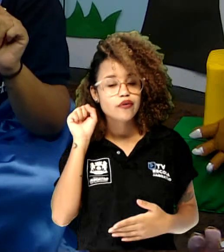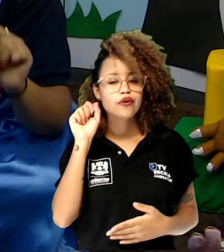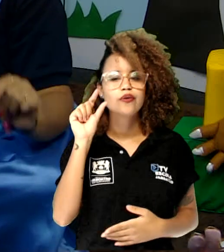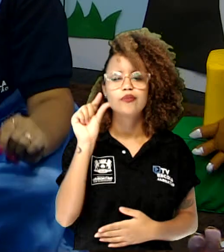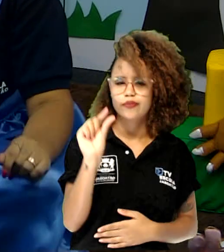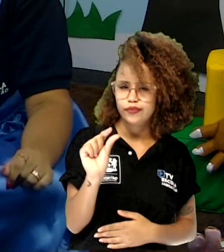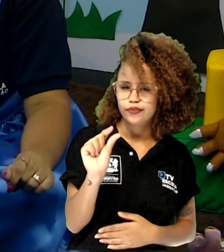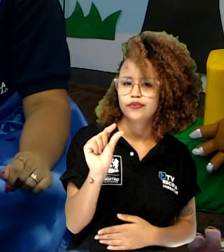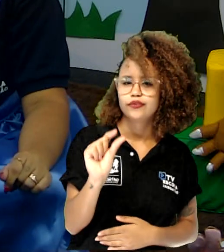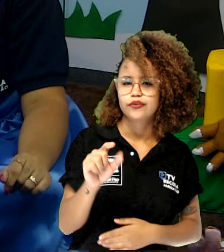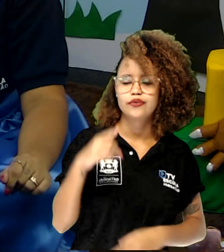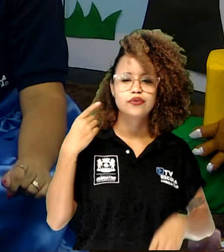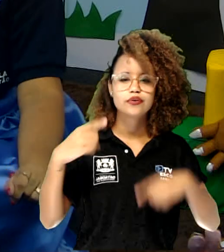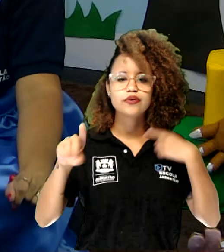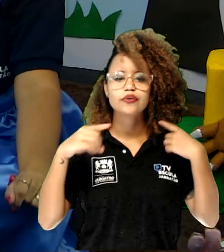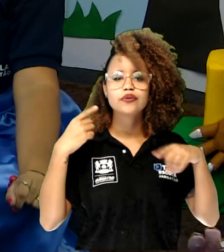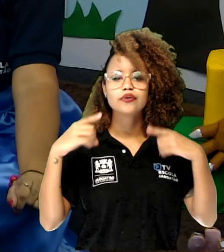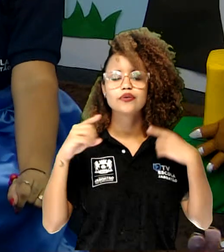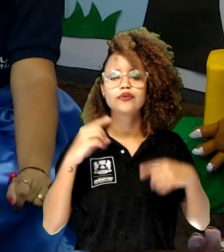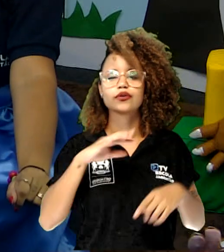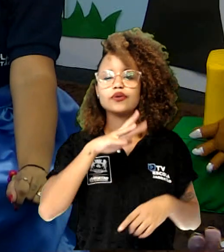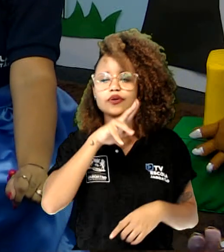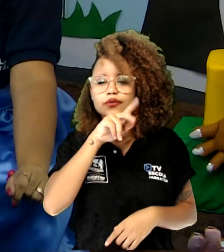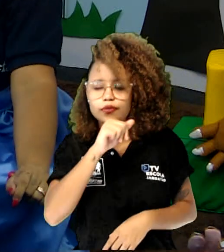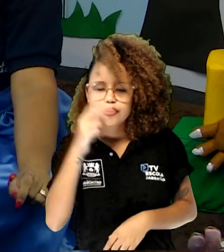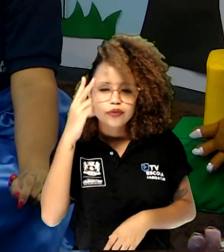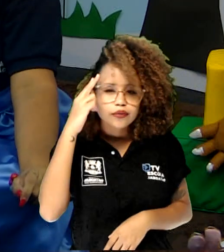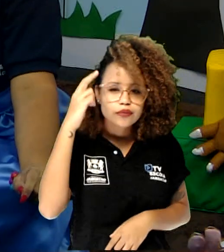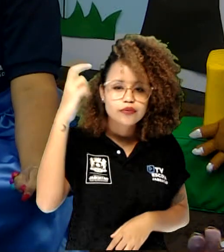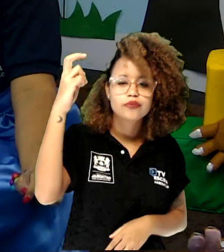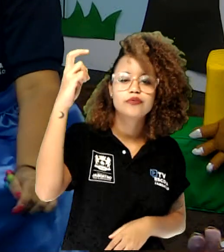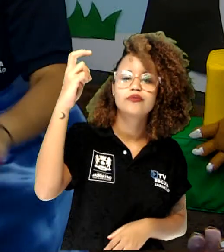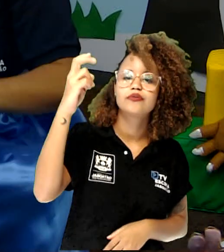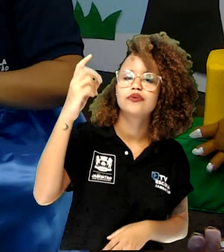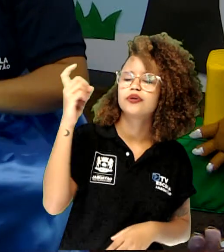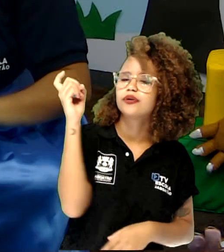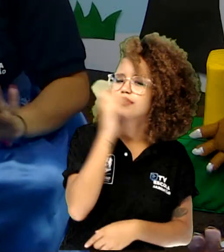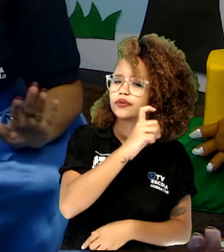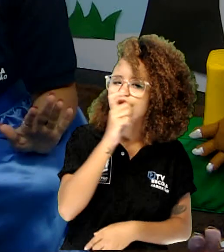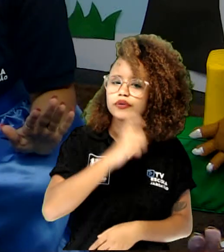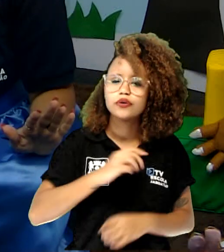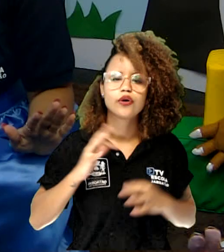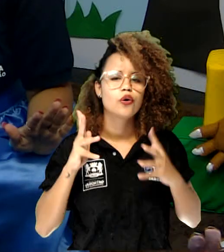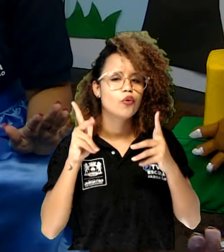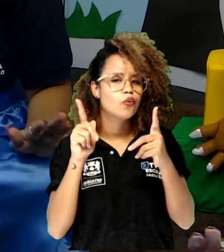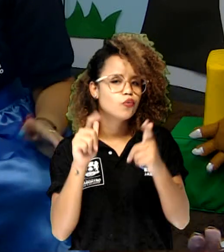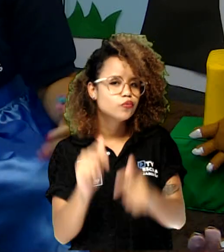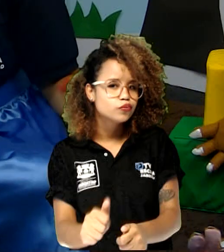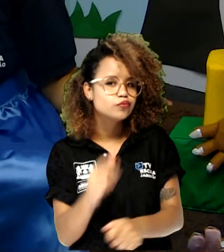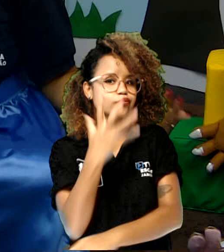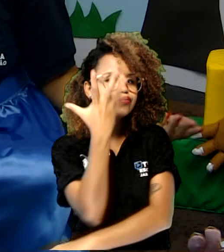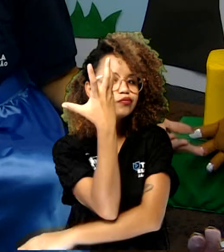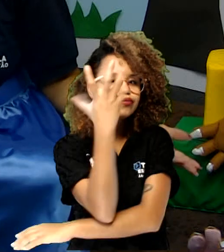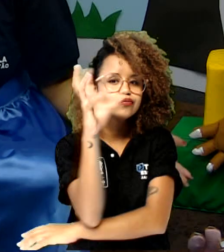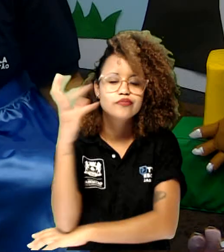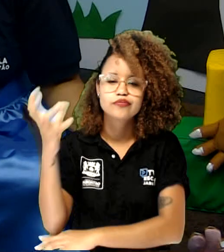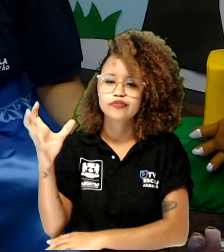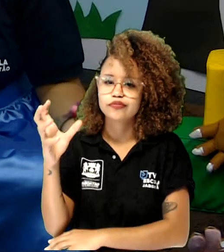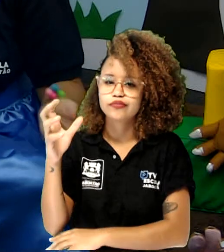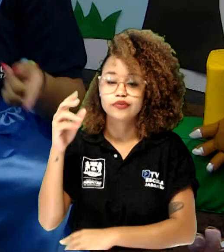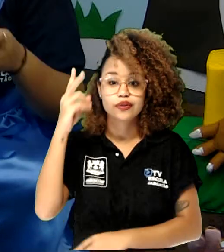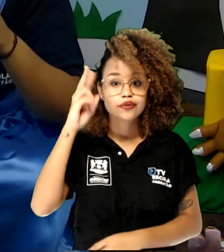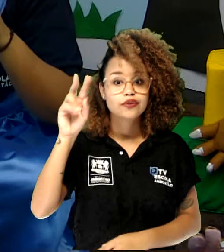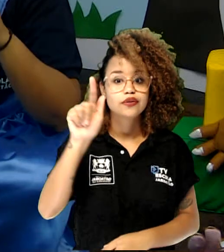pouquinho da música daquele animal esperto que enganou a todos os outros da floresta na história do